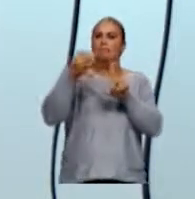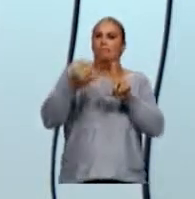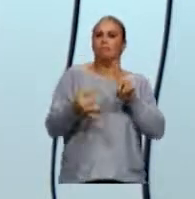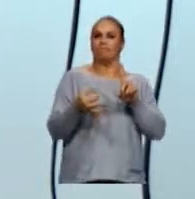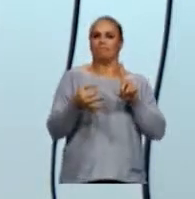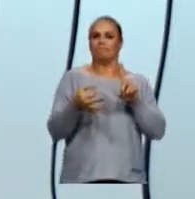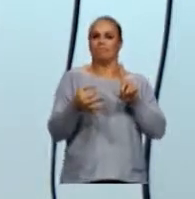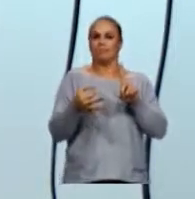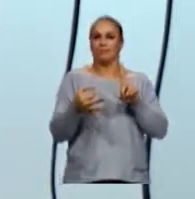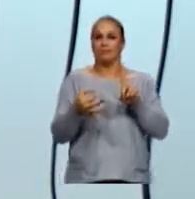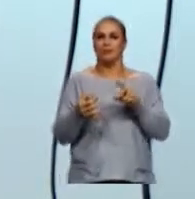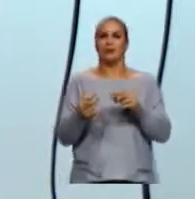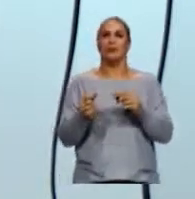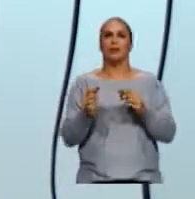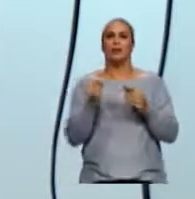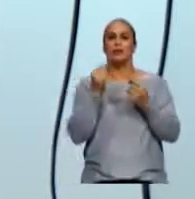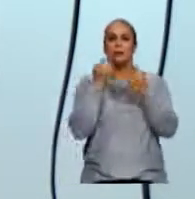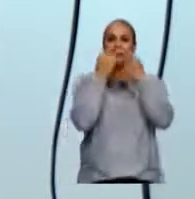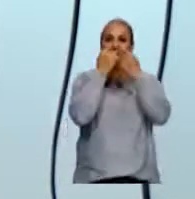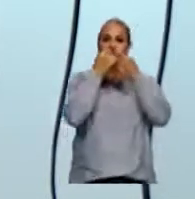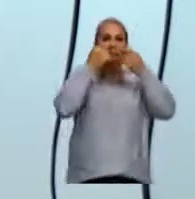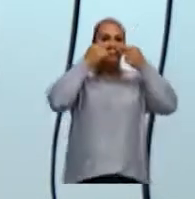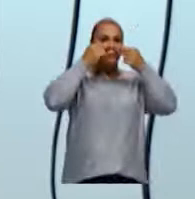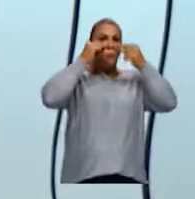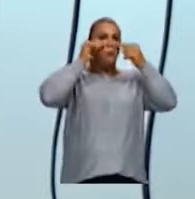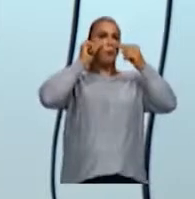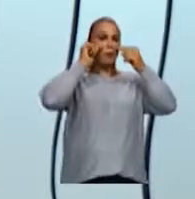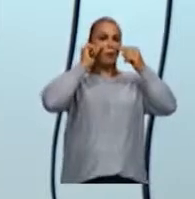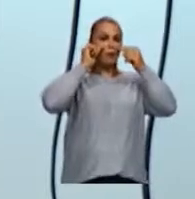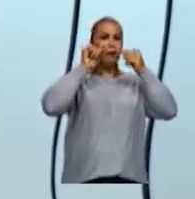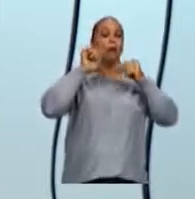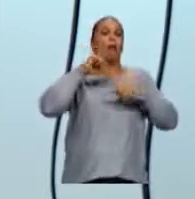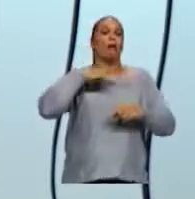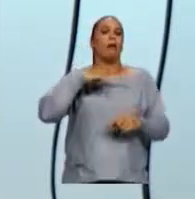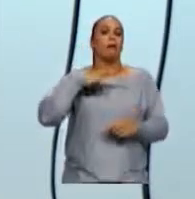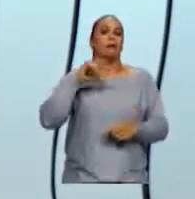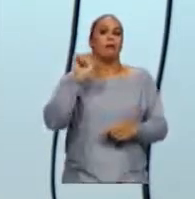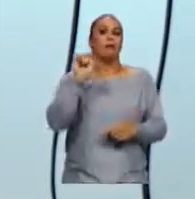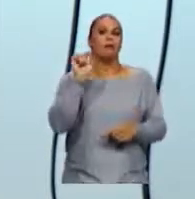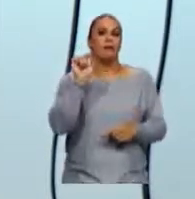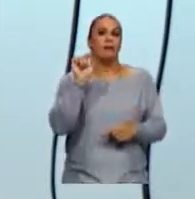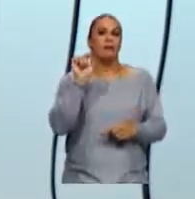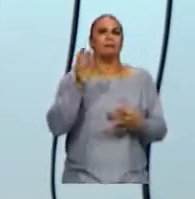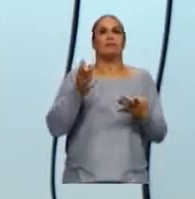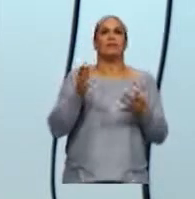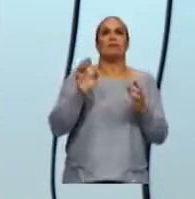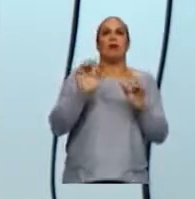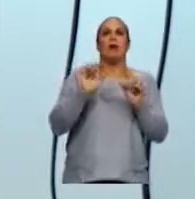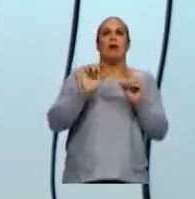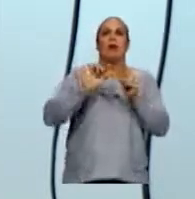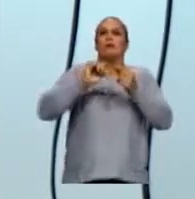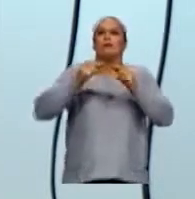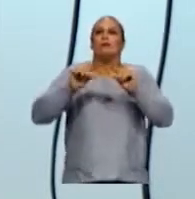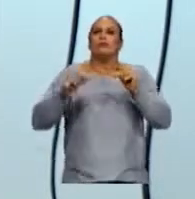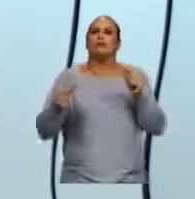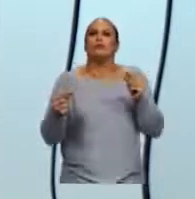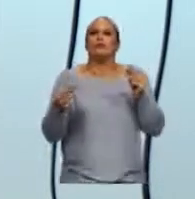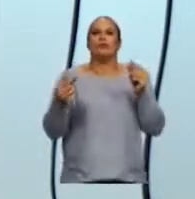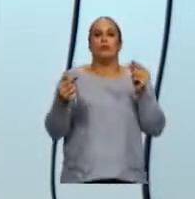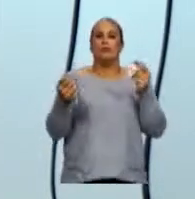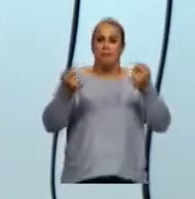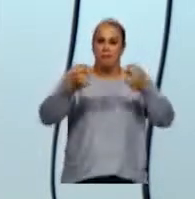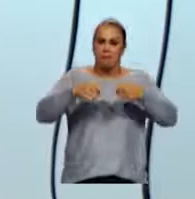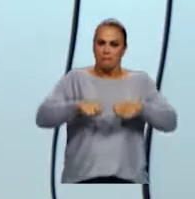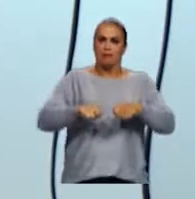As fossas nasais, essa cavidade nasal, ela tem essa estrutura para fazer essa filtragem